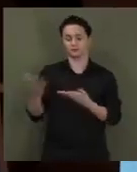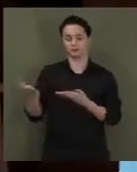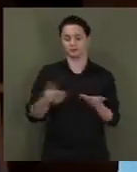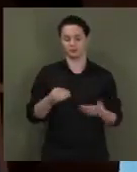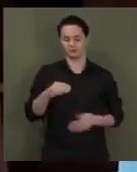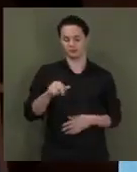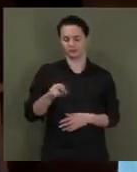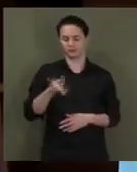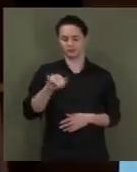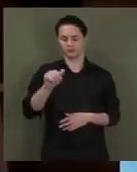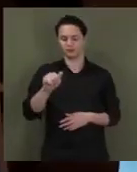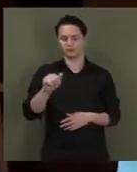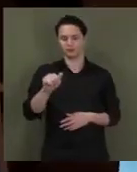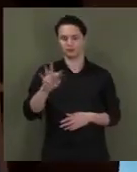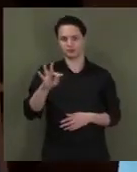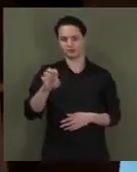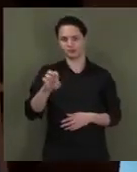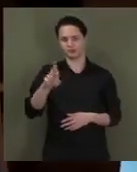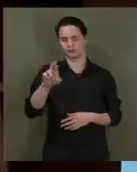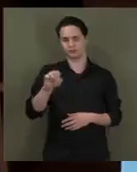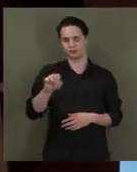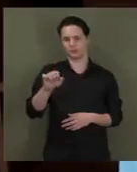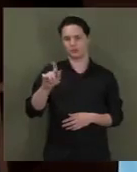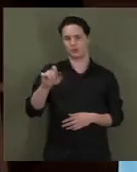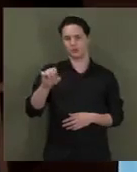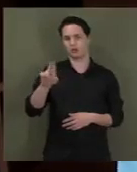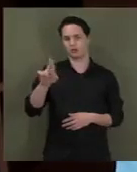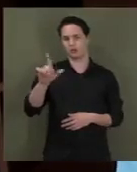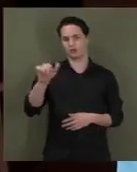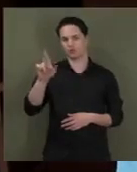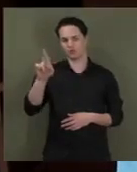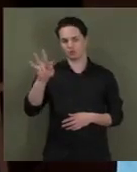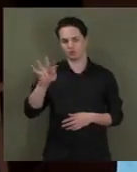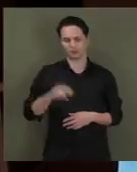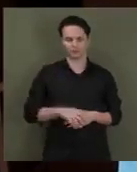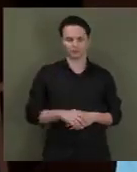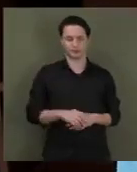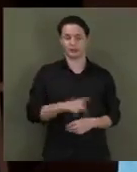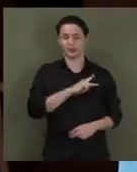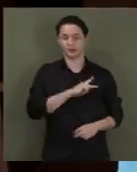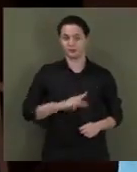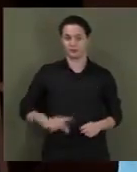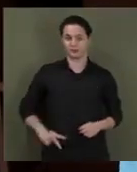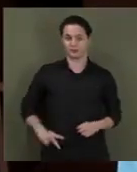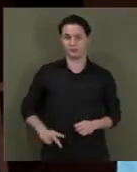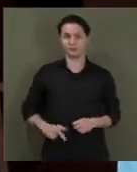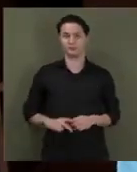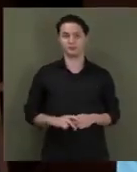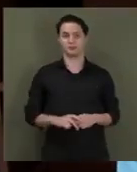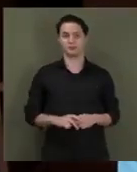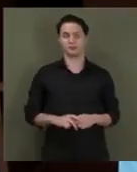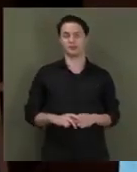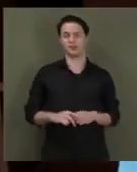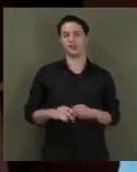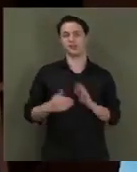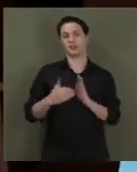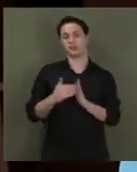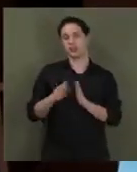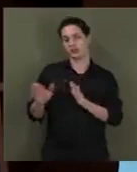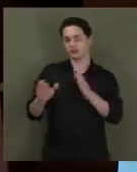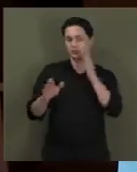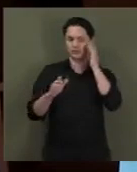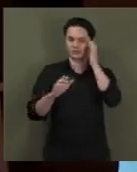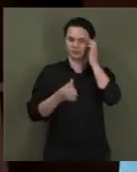Maria Tereza Goulart, viúva de João Goulart, presidente deposto em 64,